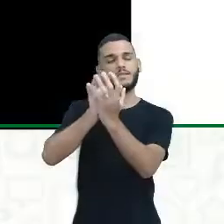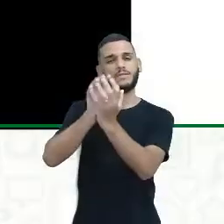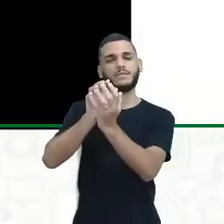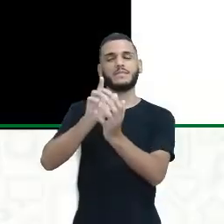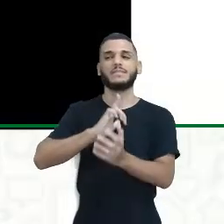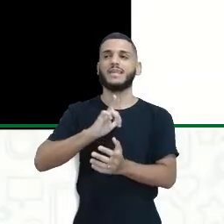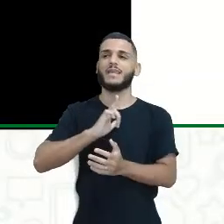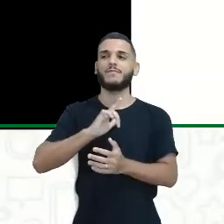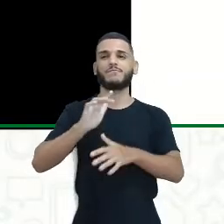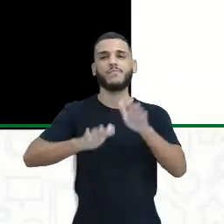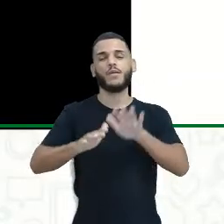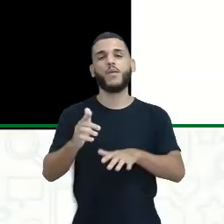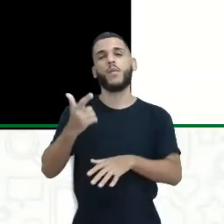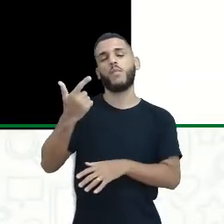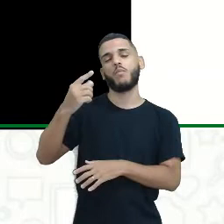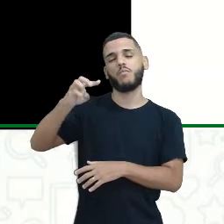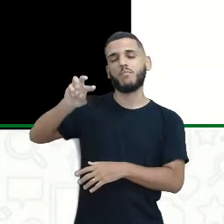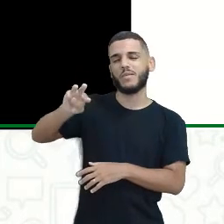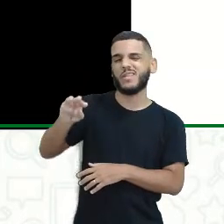ou menos